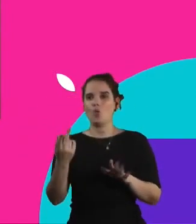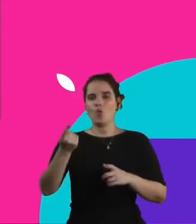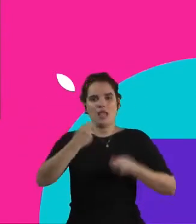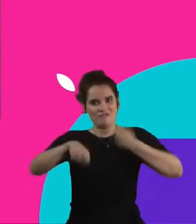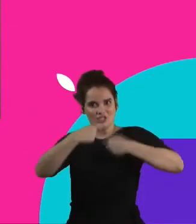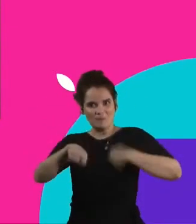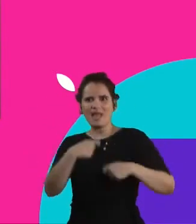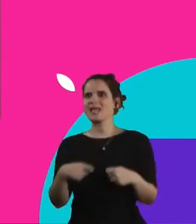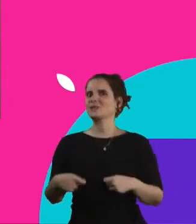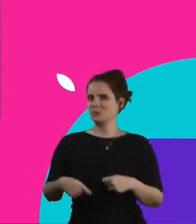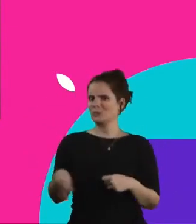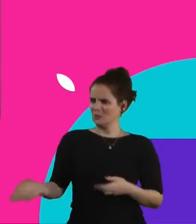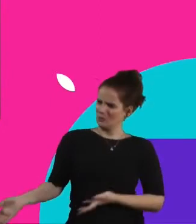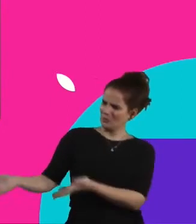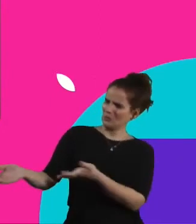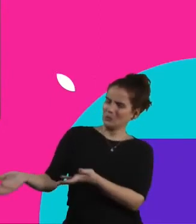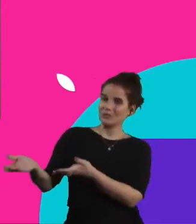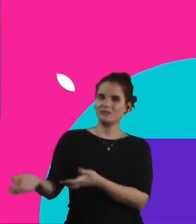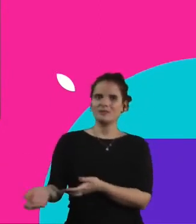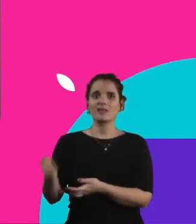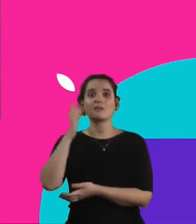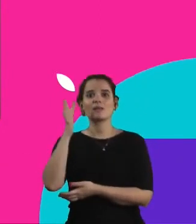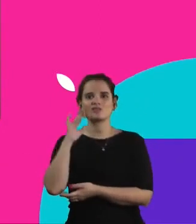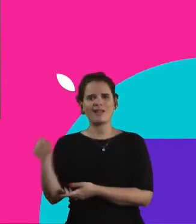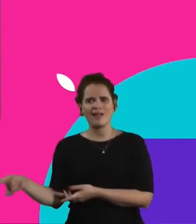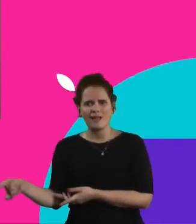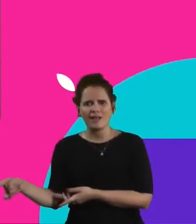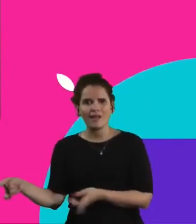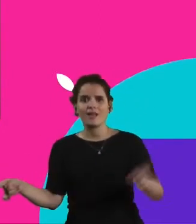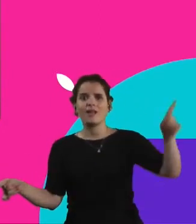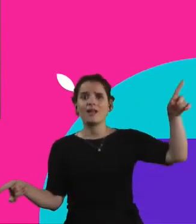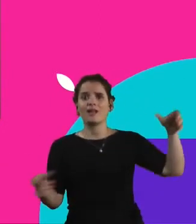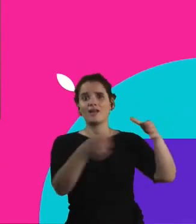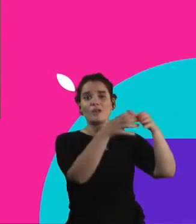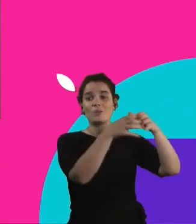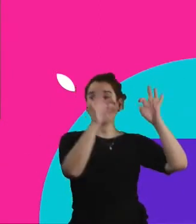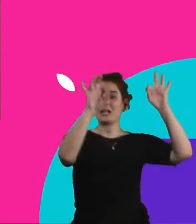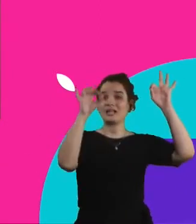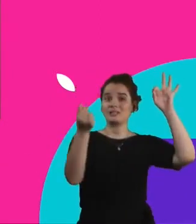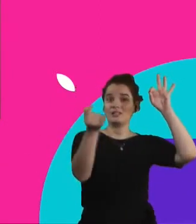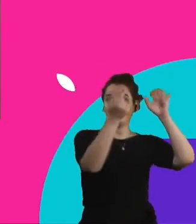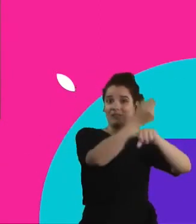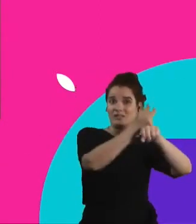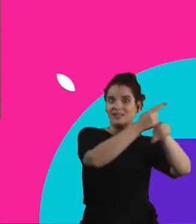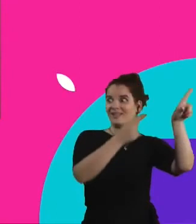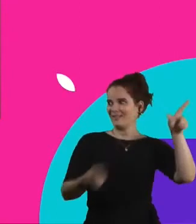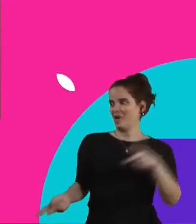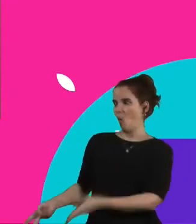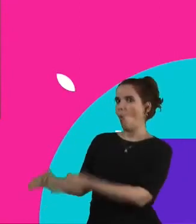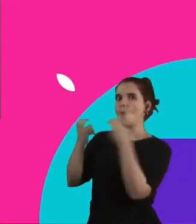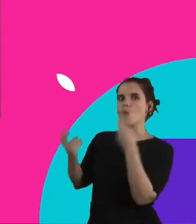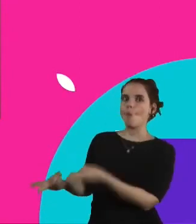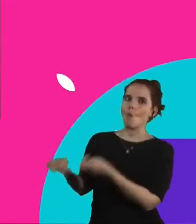ficar apostando em day trade, enquanto quem vai ganhar de verdade é a organização financeira. Não é o indivíduo que